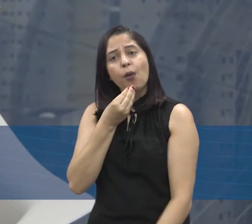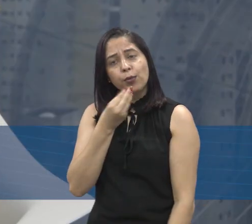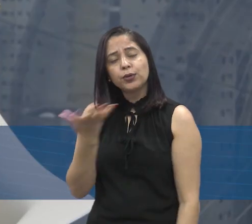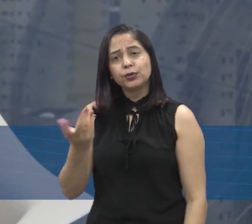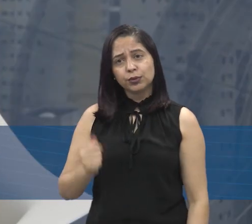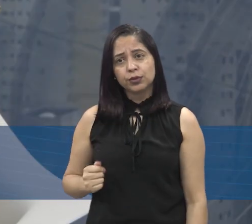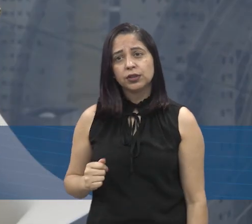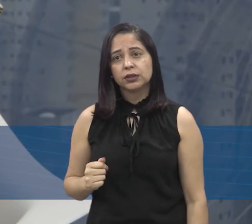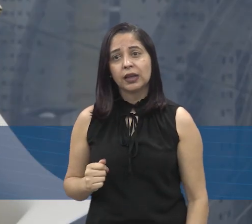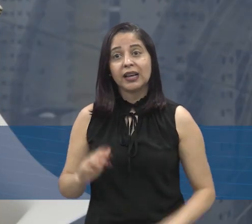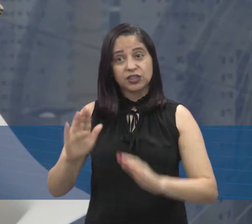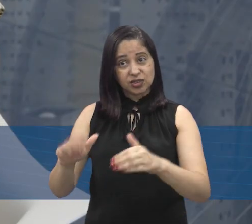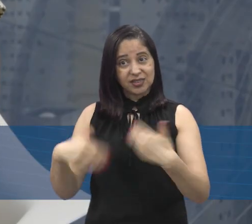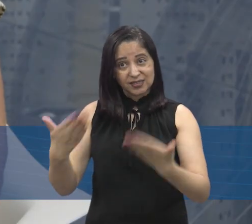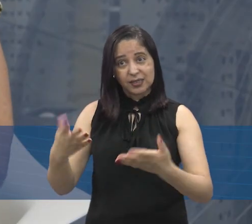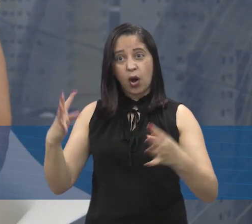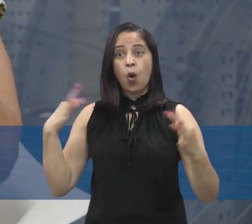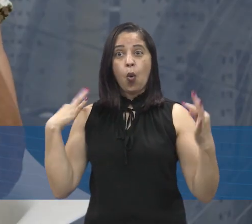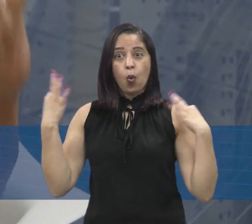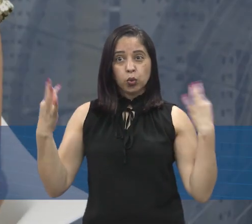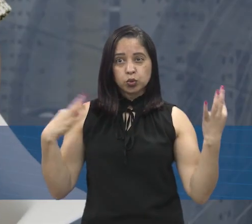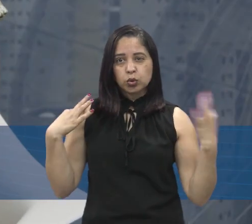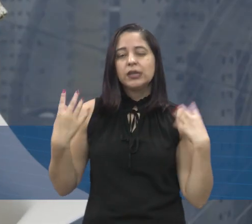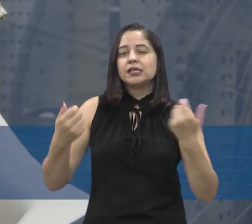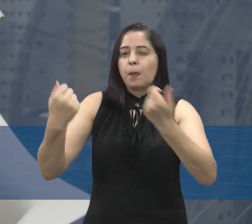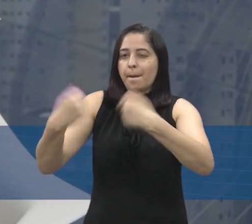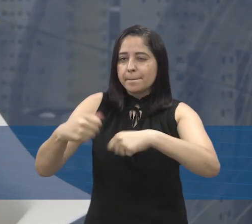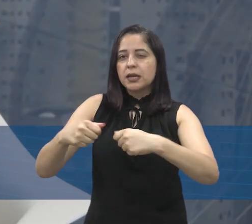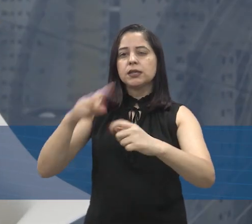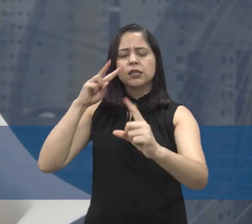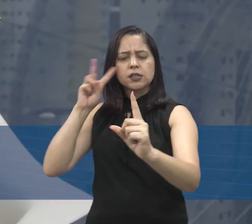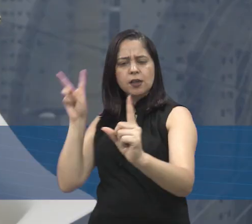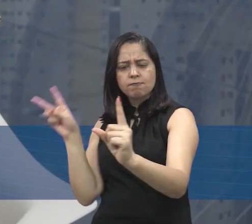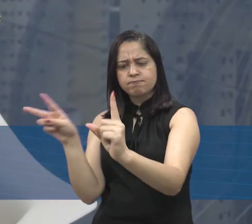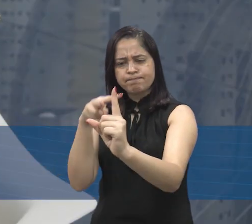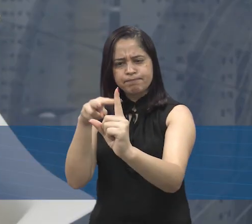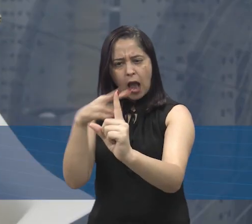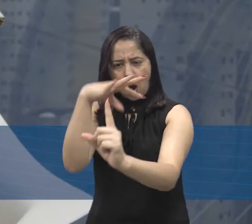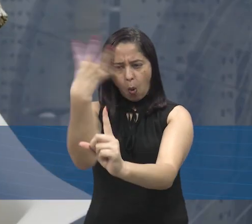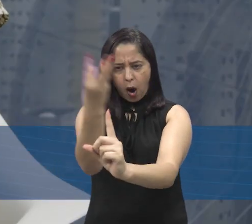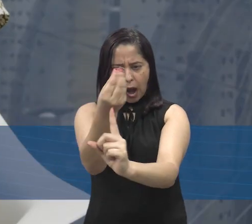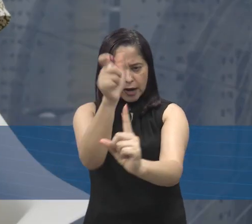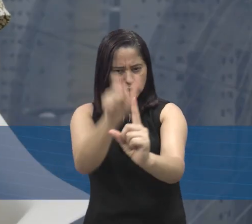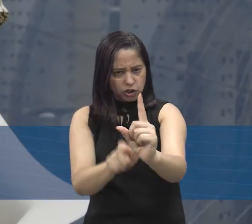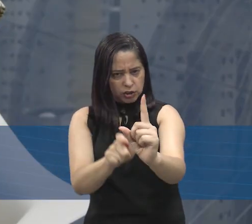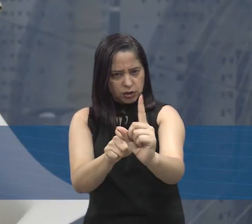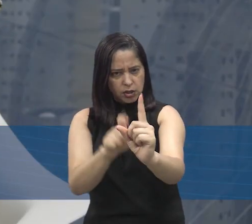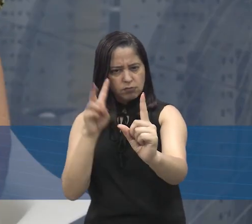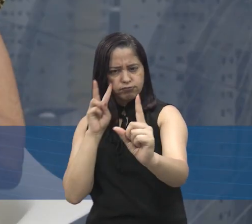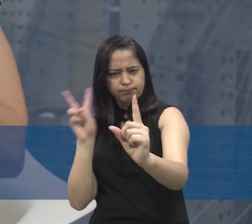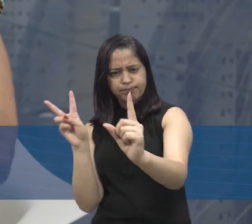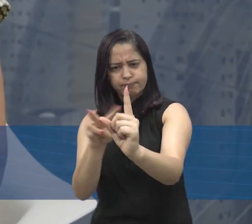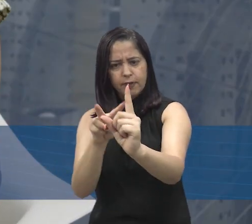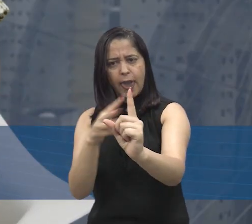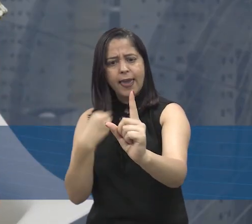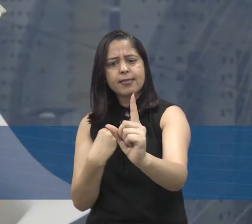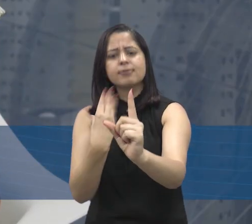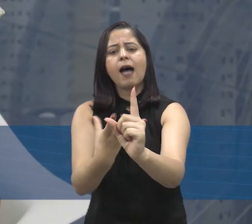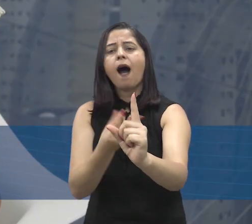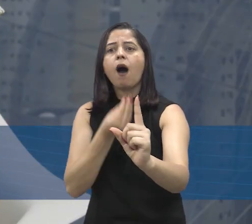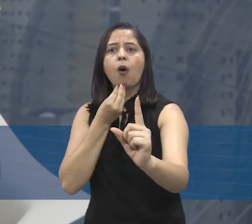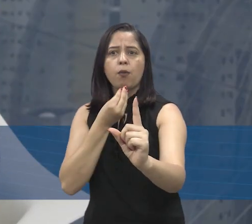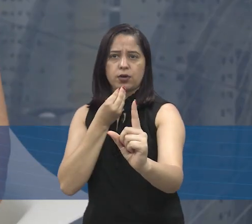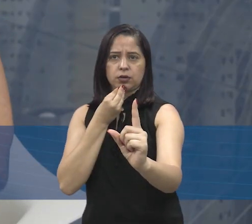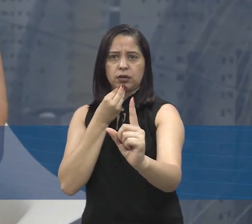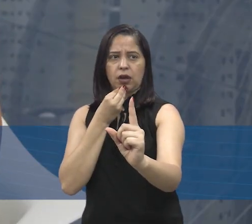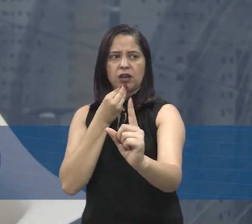Então, assim, o turismo precisa olhar para esse potencial artístico, né? Para que ele se revele.